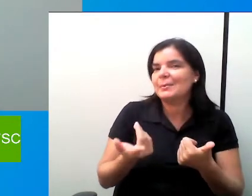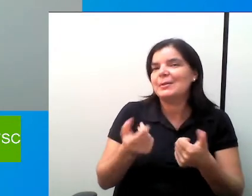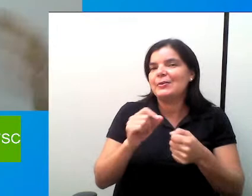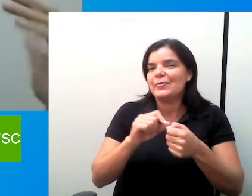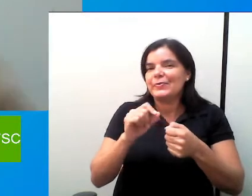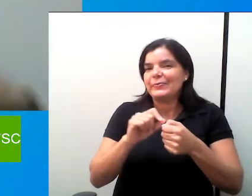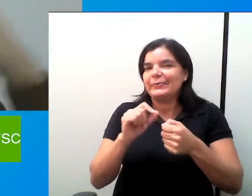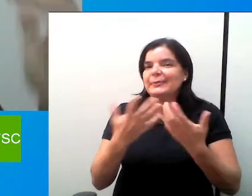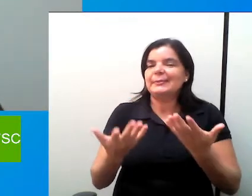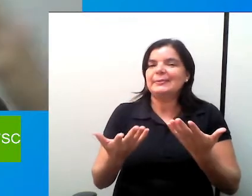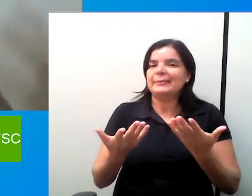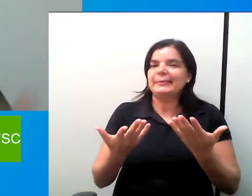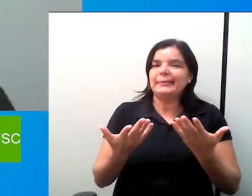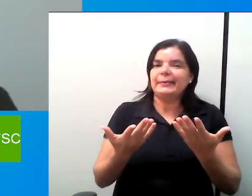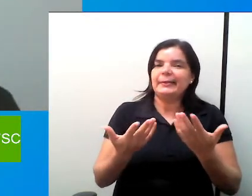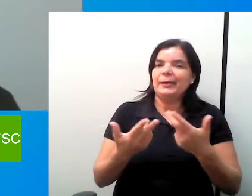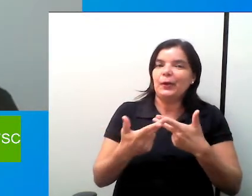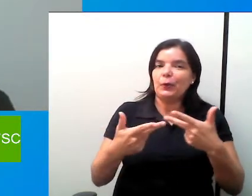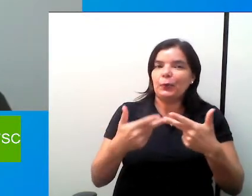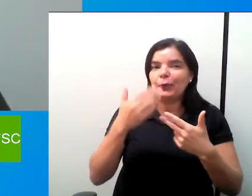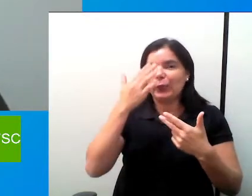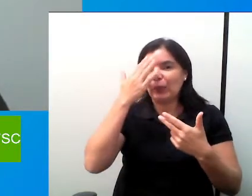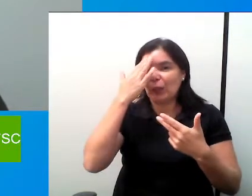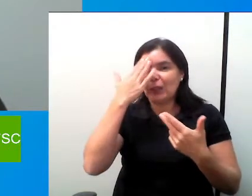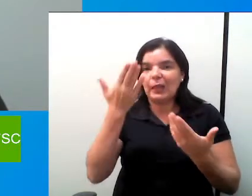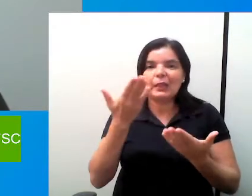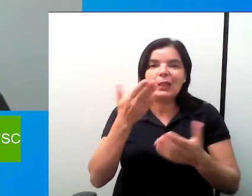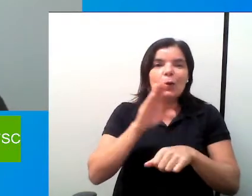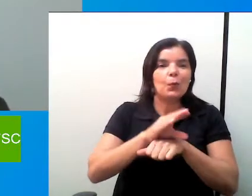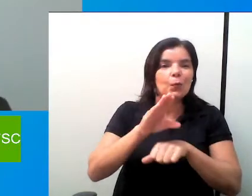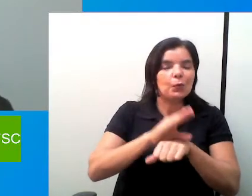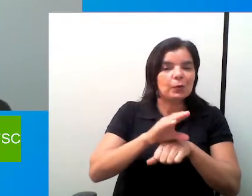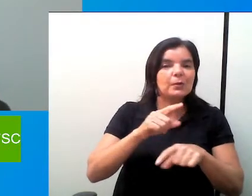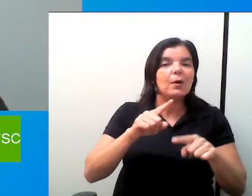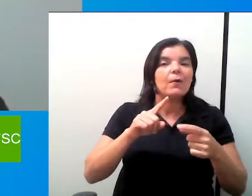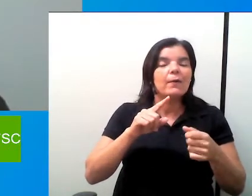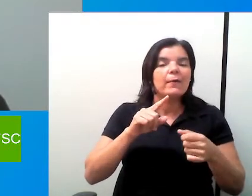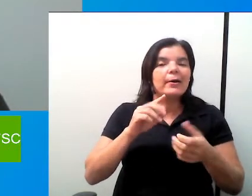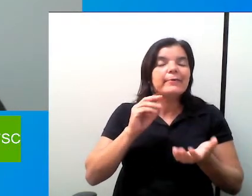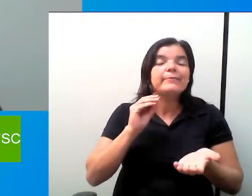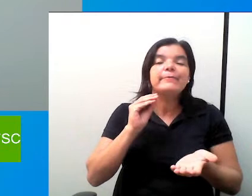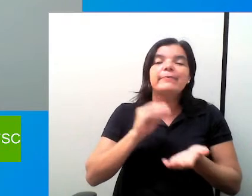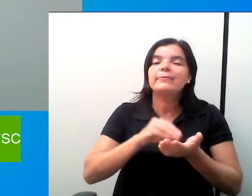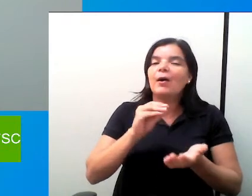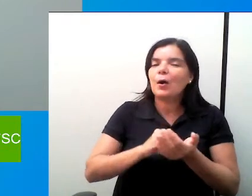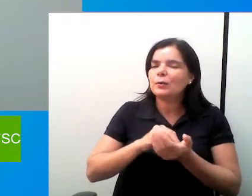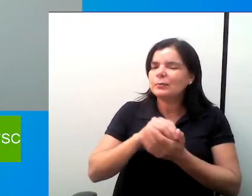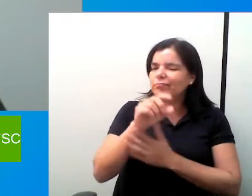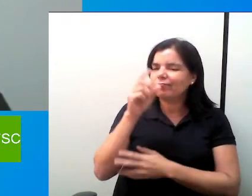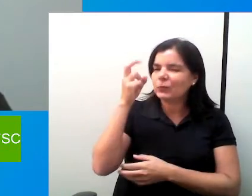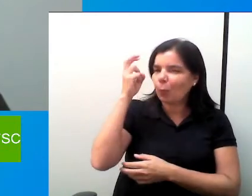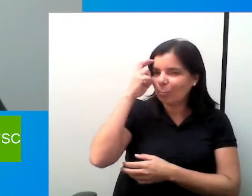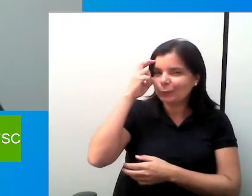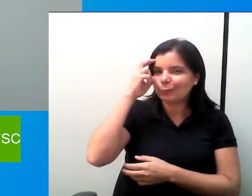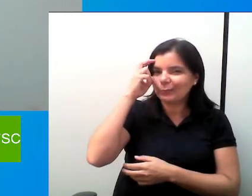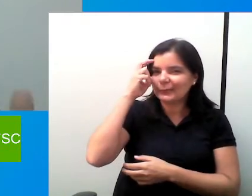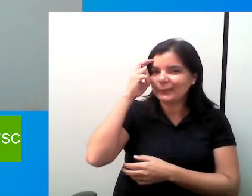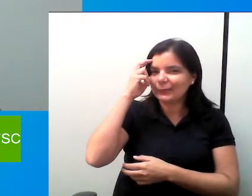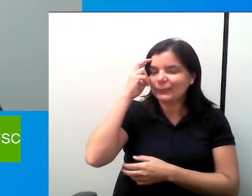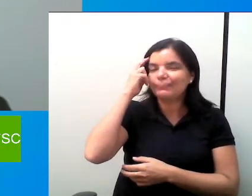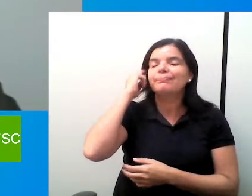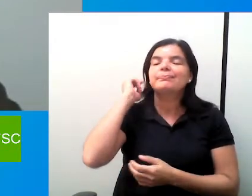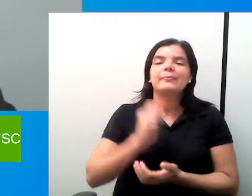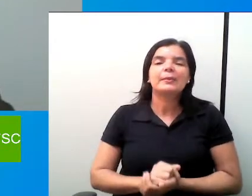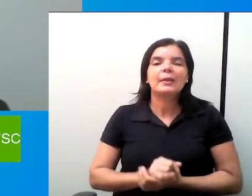do que entender o curso em si. Então, falta um pouco de maturidade. A gente pensou que talvez nos